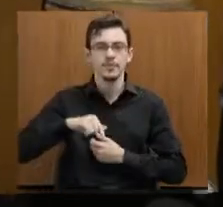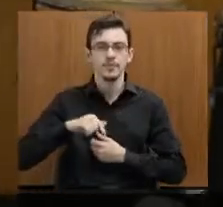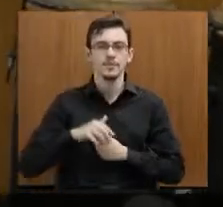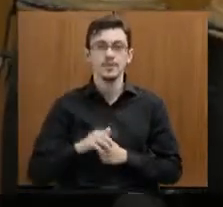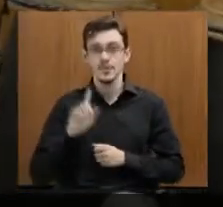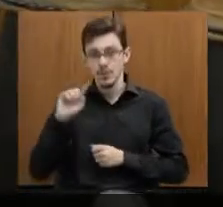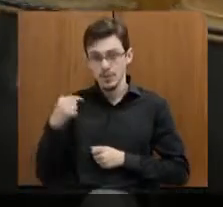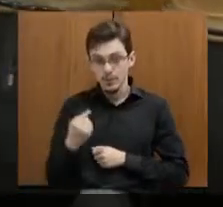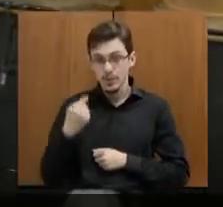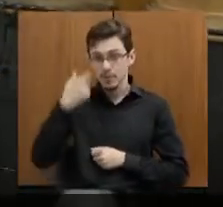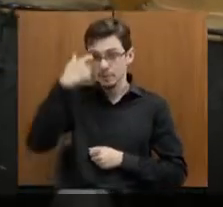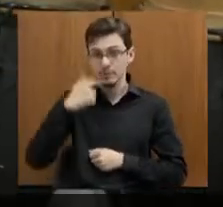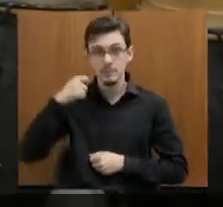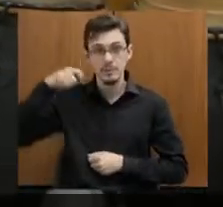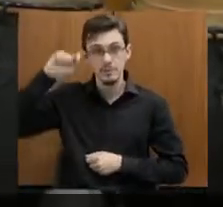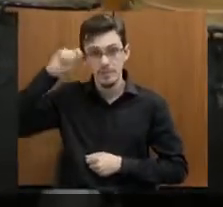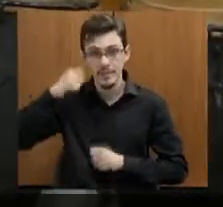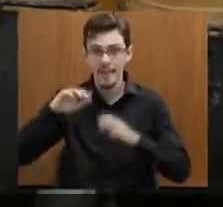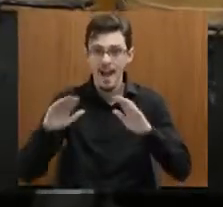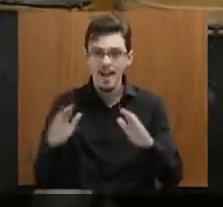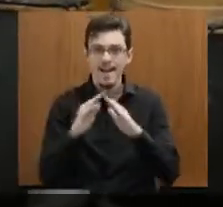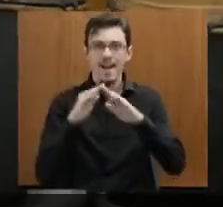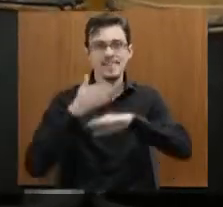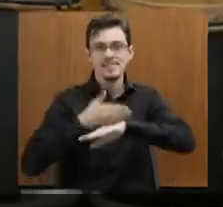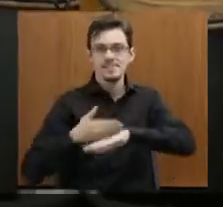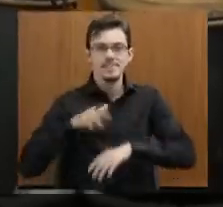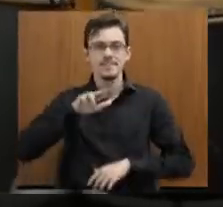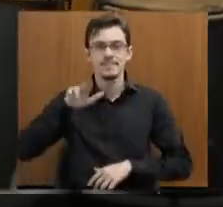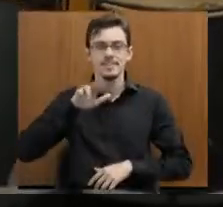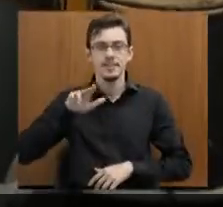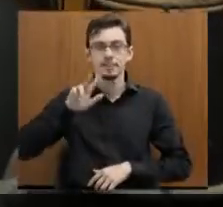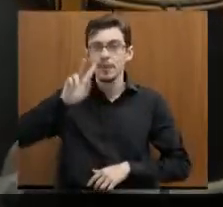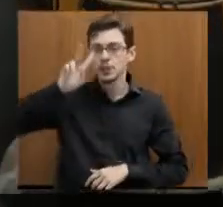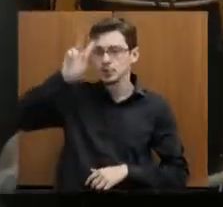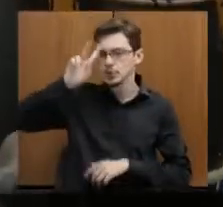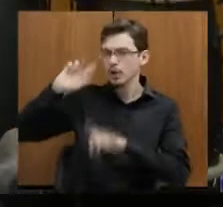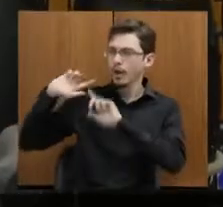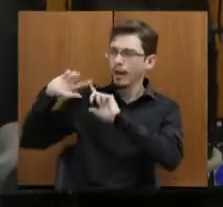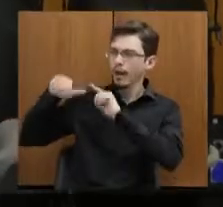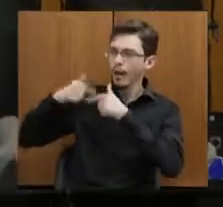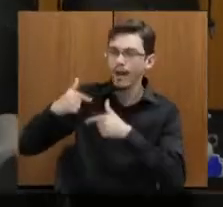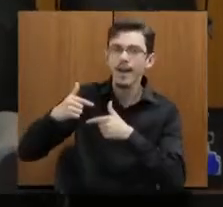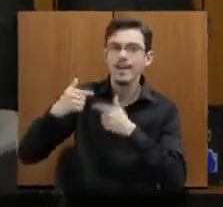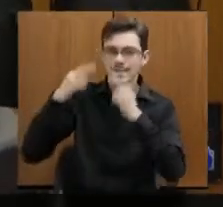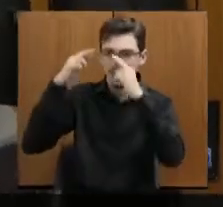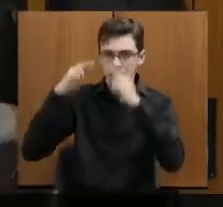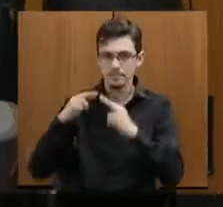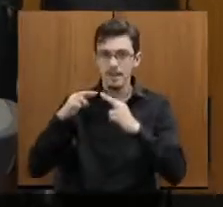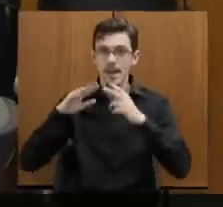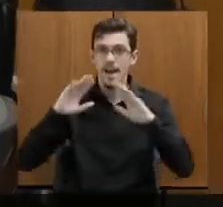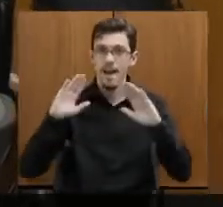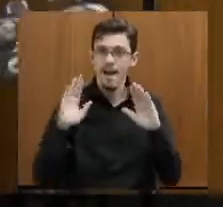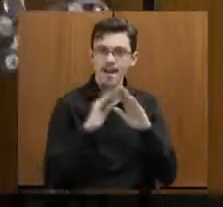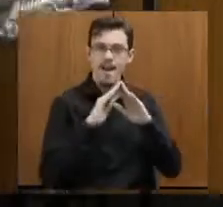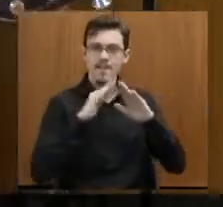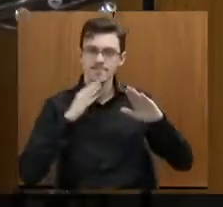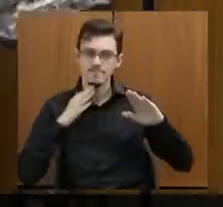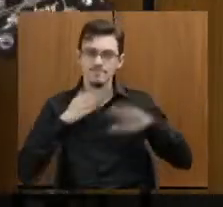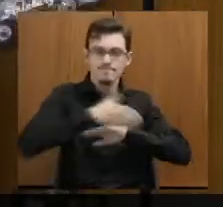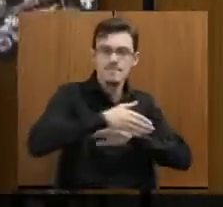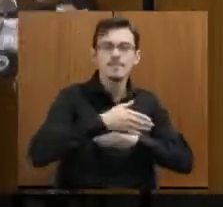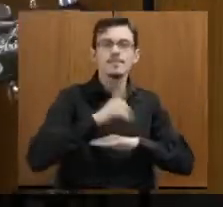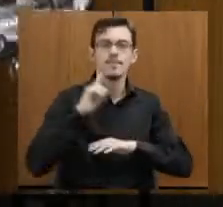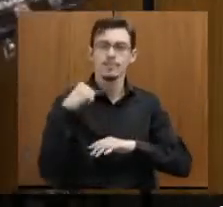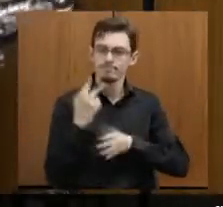meu somos pretos da Casa Branca respeite em nossa histórias invadir nosso terreiro tomar